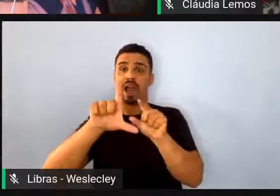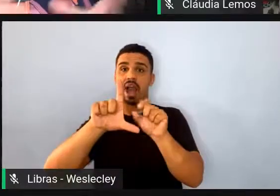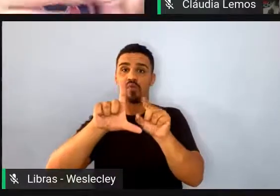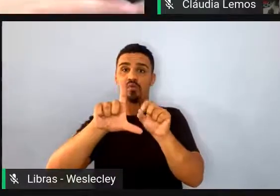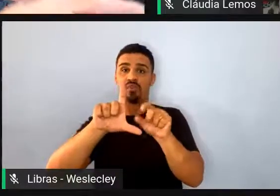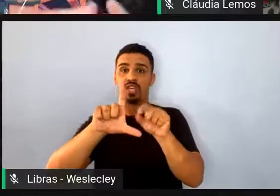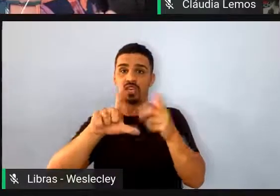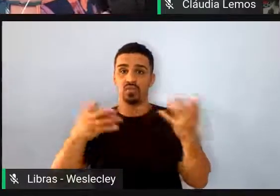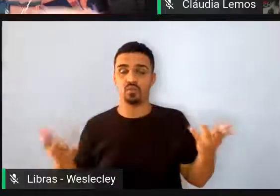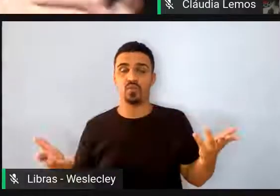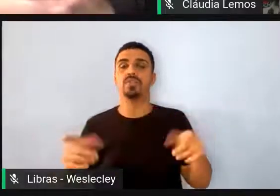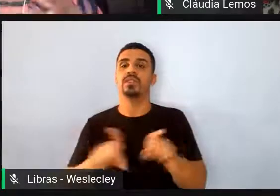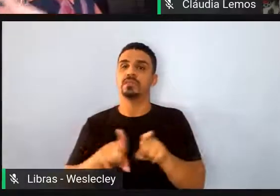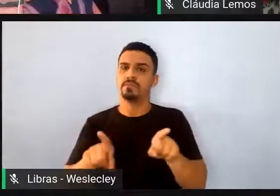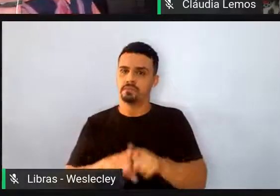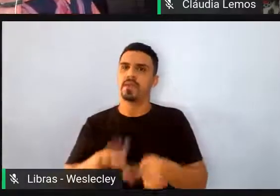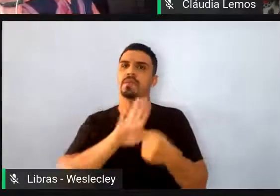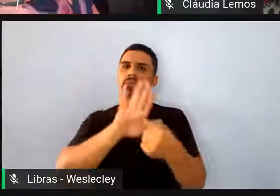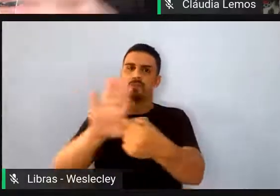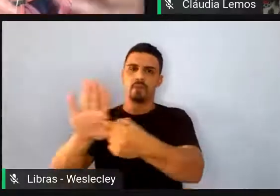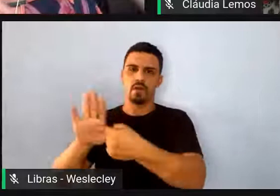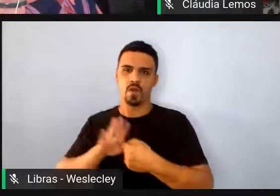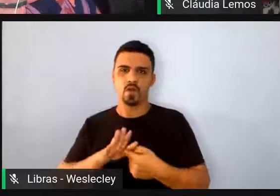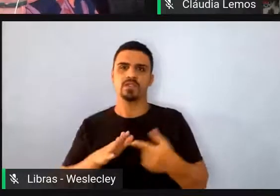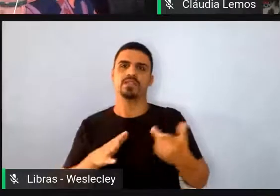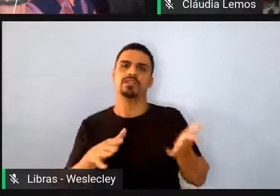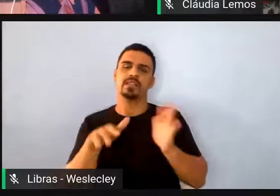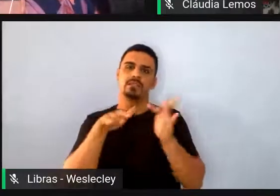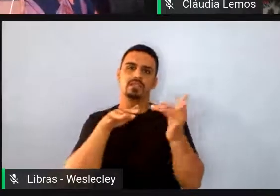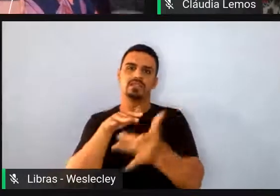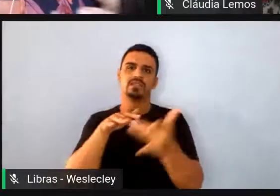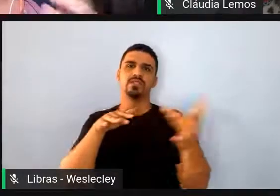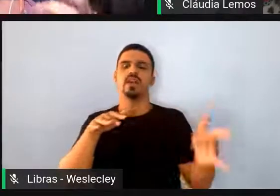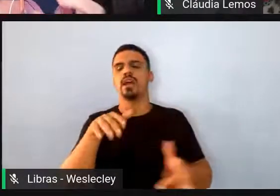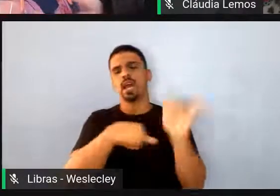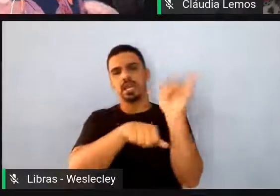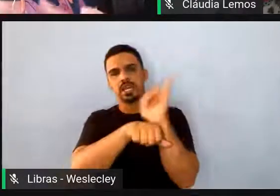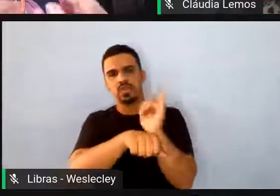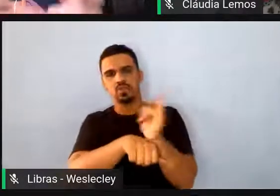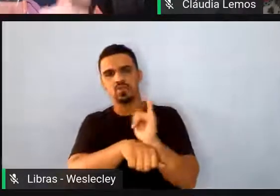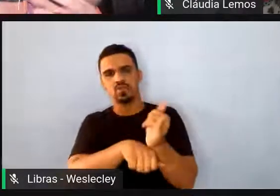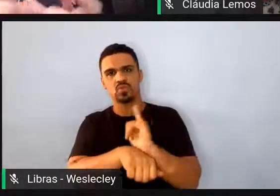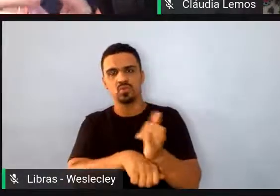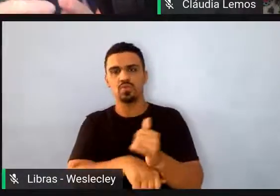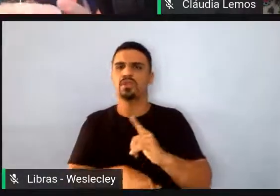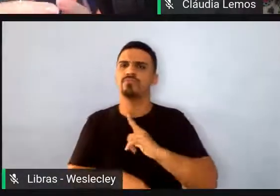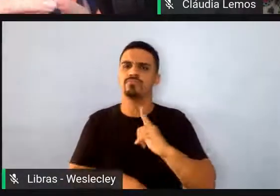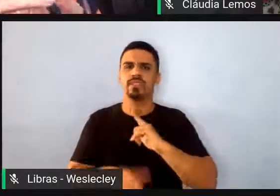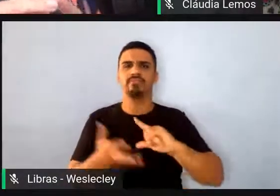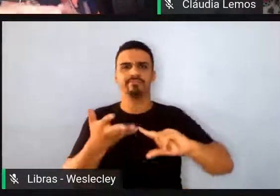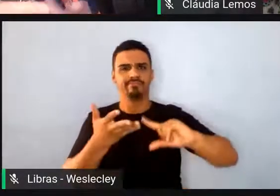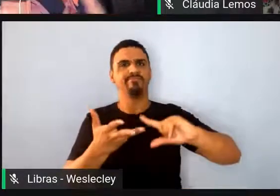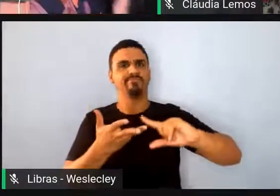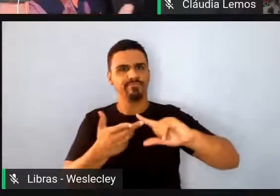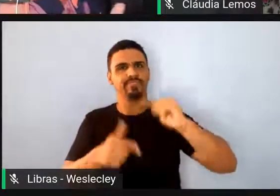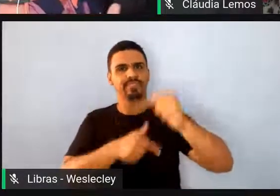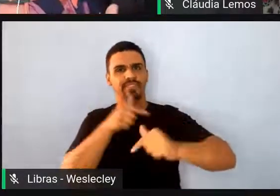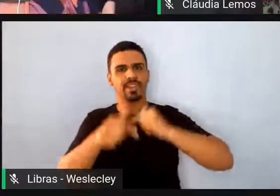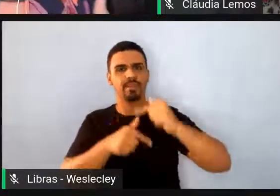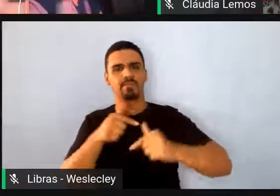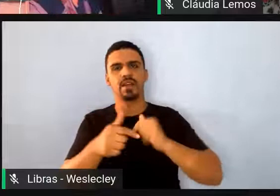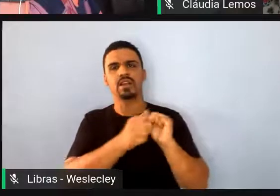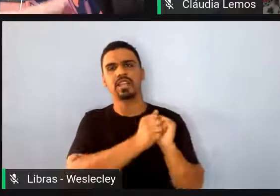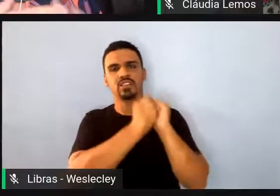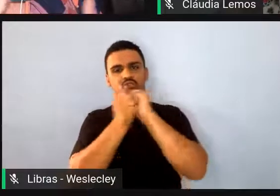gravada, não só no site, mas também nas mídias sociais e no YouTube. Então, são ações que elas vêm acompanhadas. Isso leva a